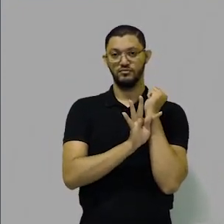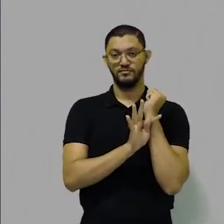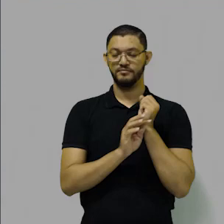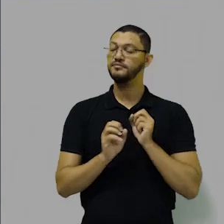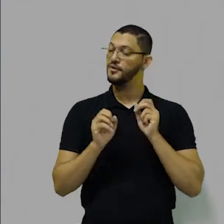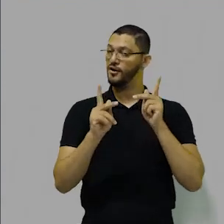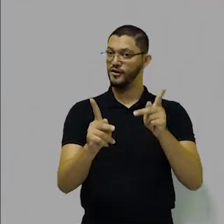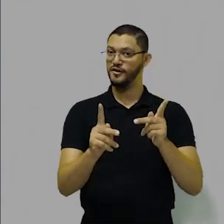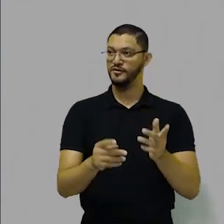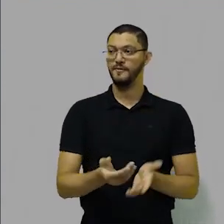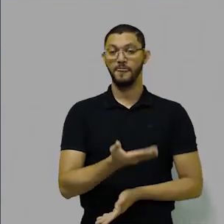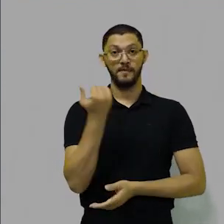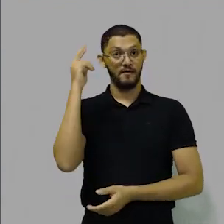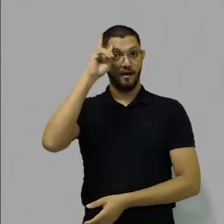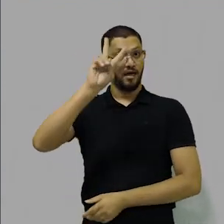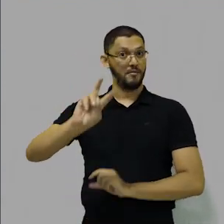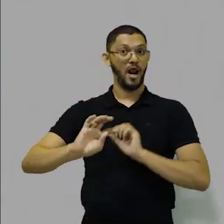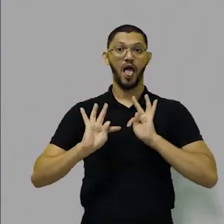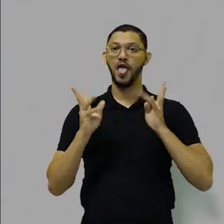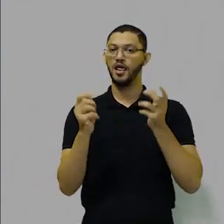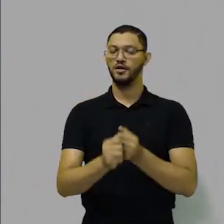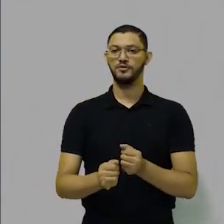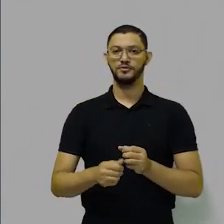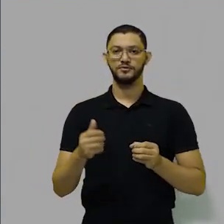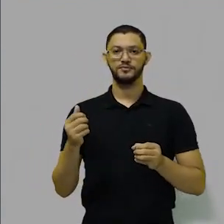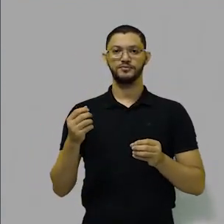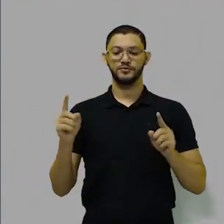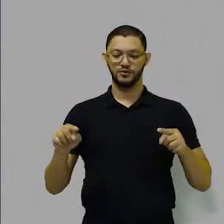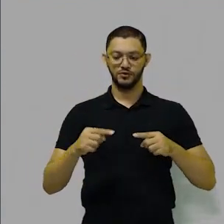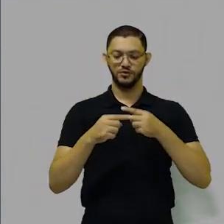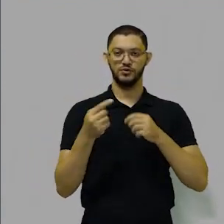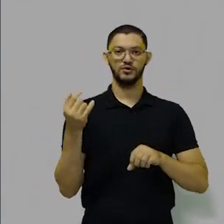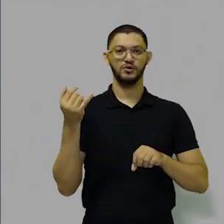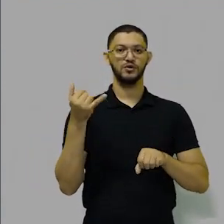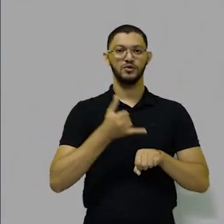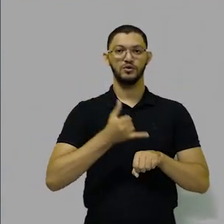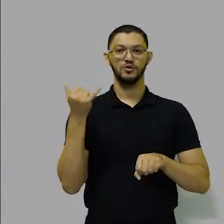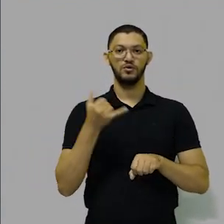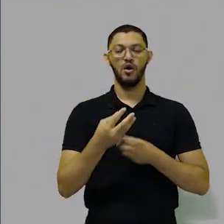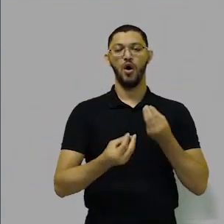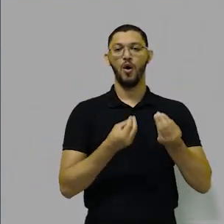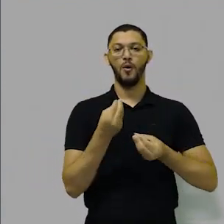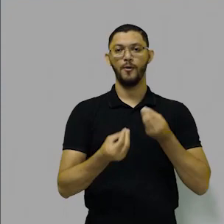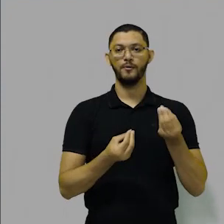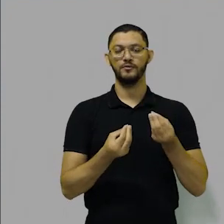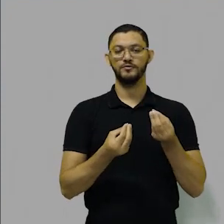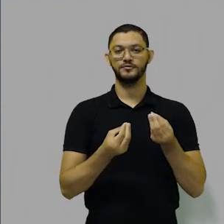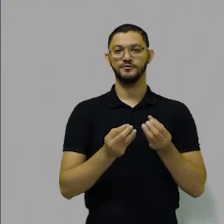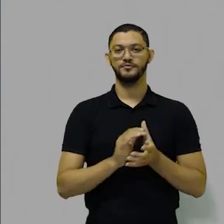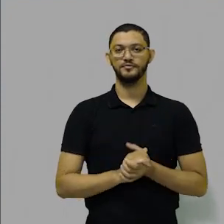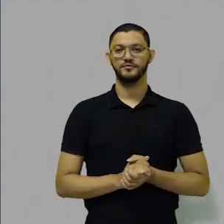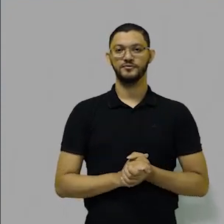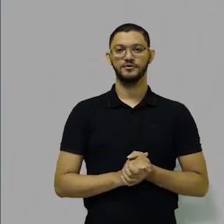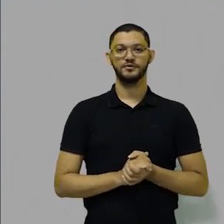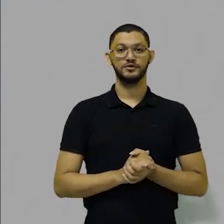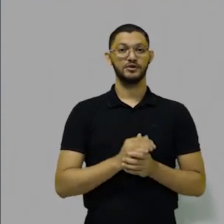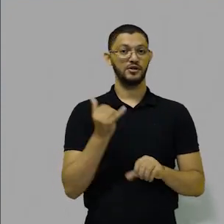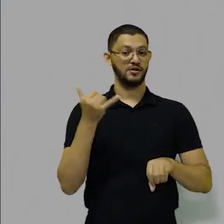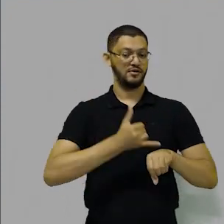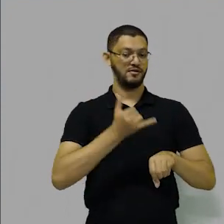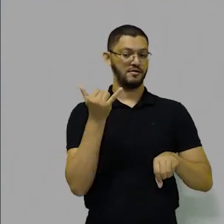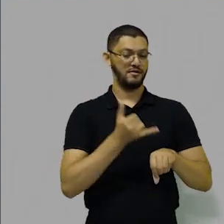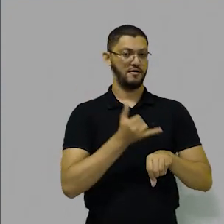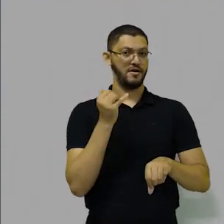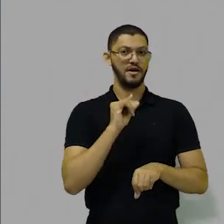Show de bola? Vamos recapitular, turma. Ligação iônica. Ela se dá por meio de íons.